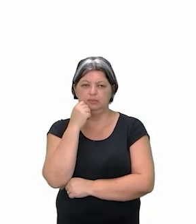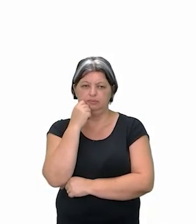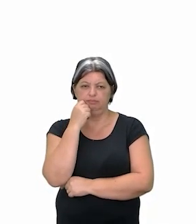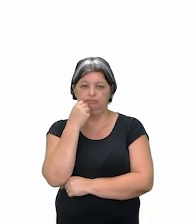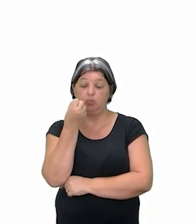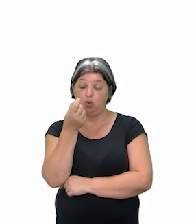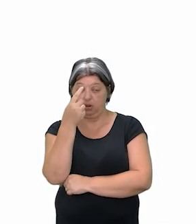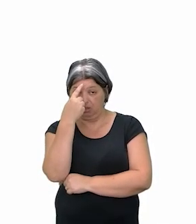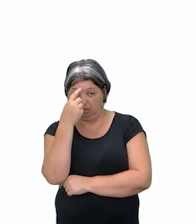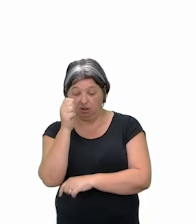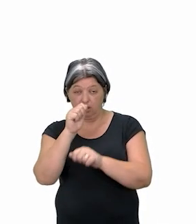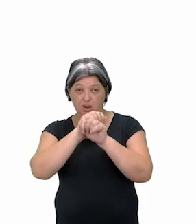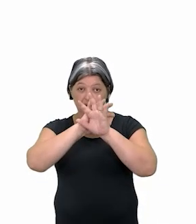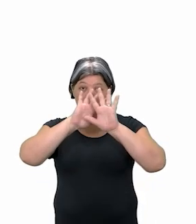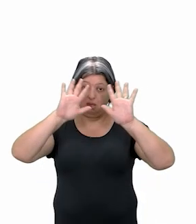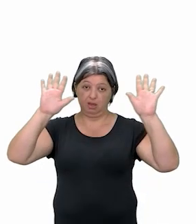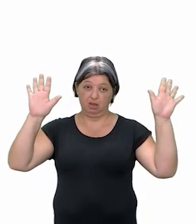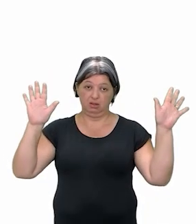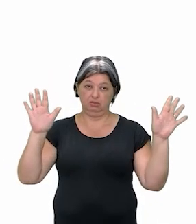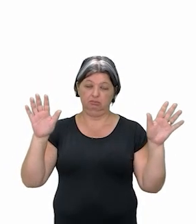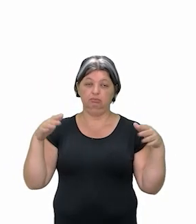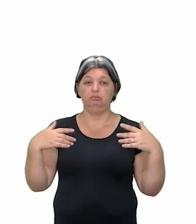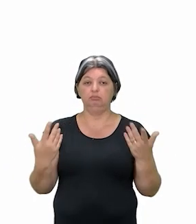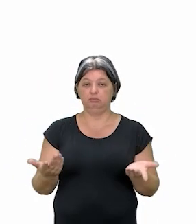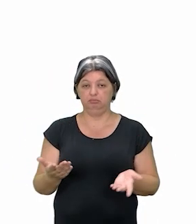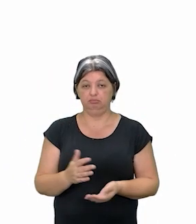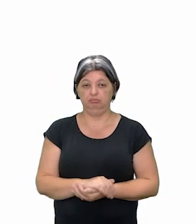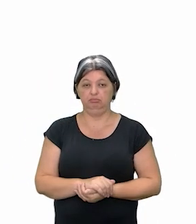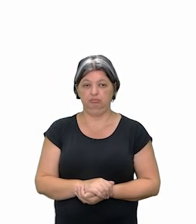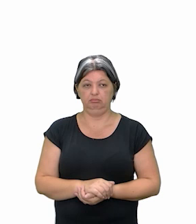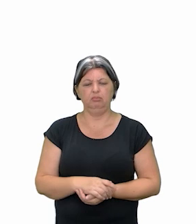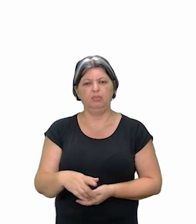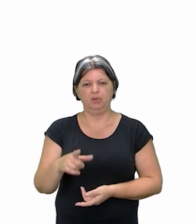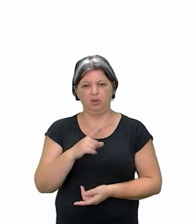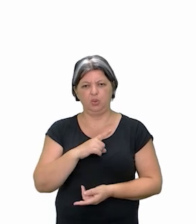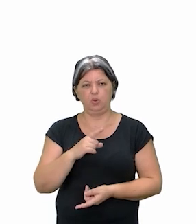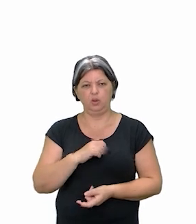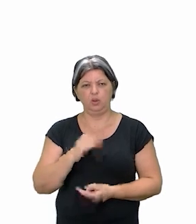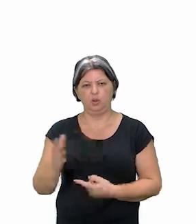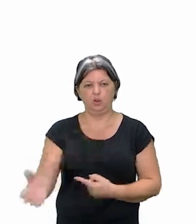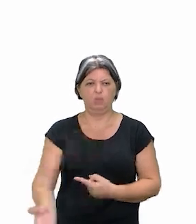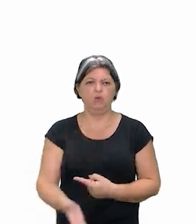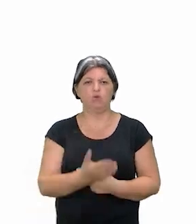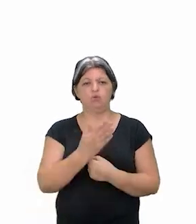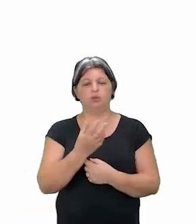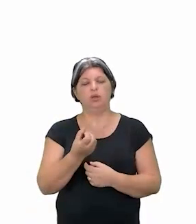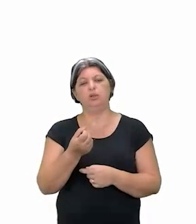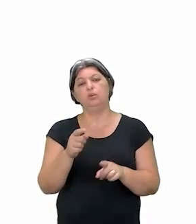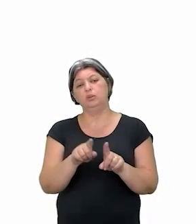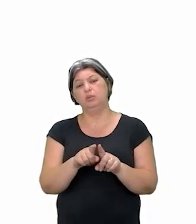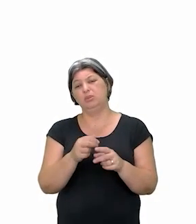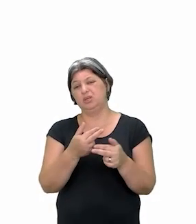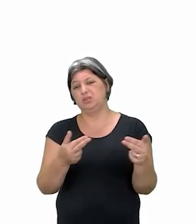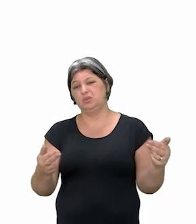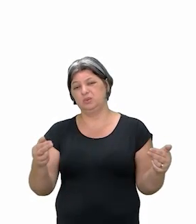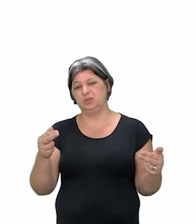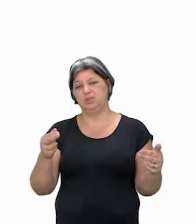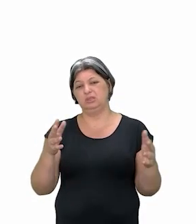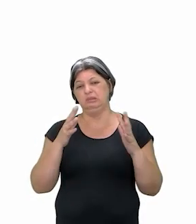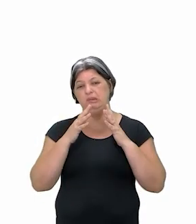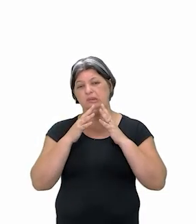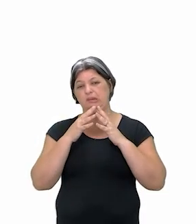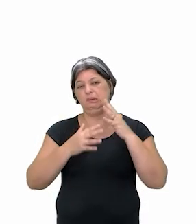estão mais claras, né? O que tem favorecido e o que tem dificultado minhas